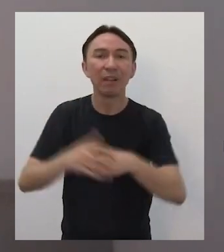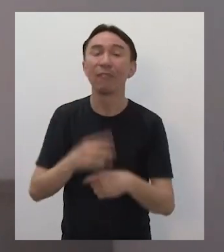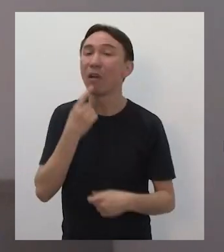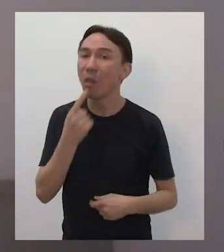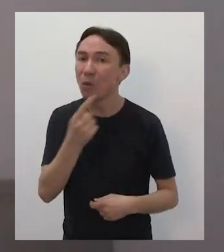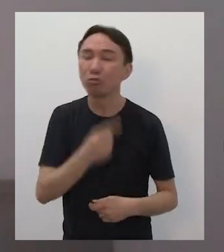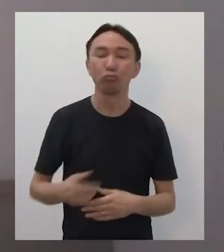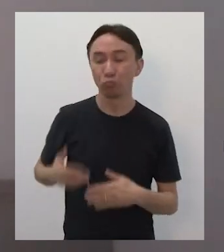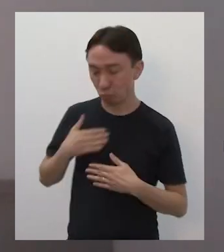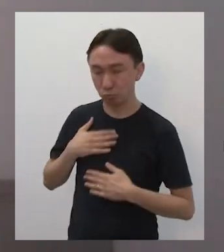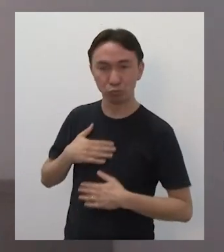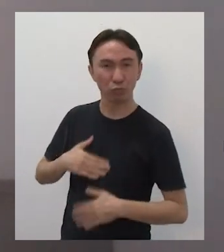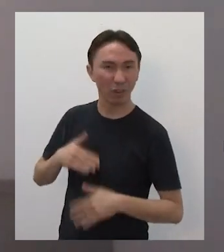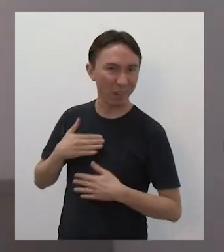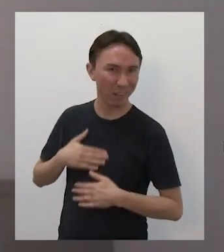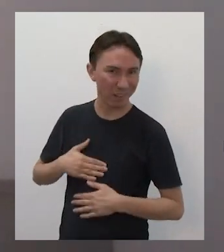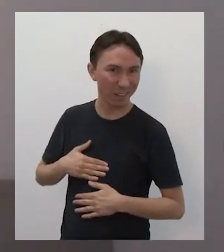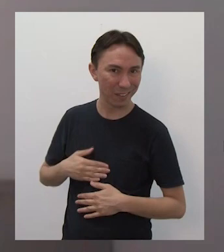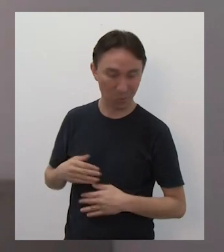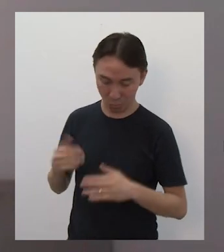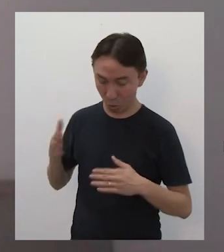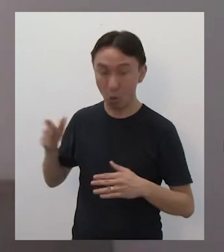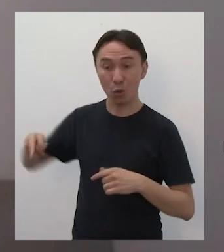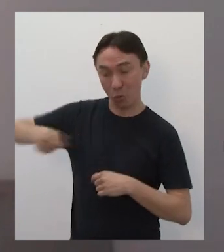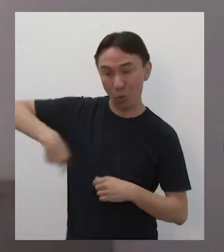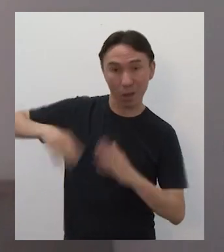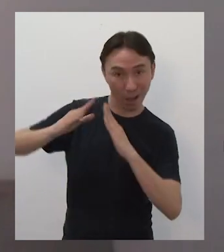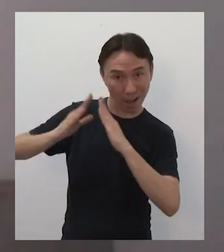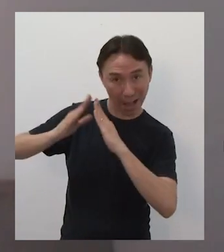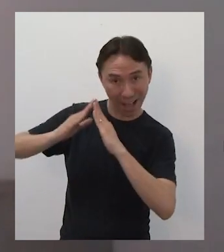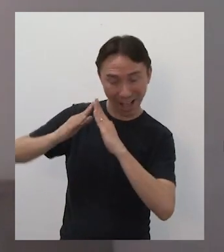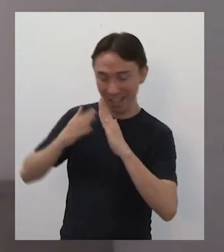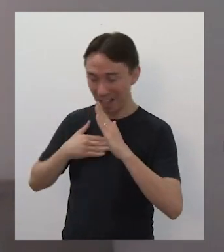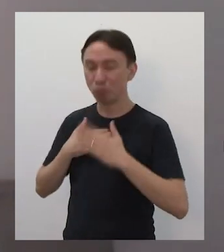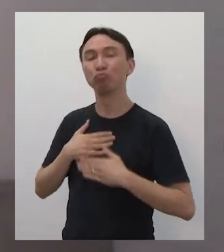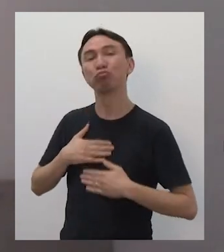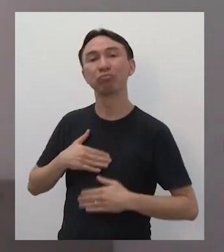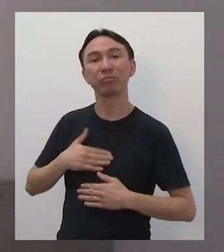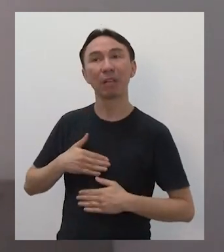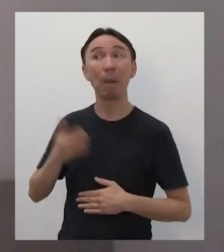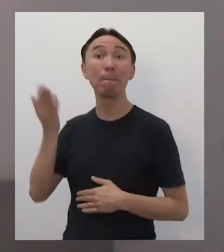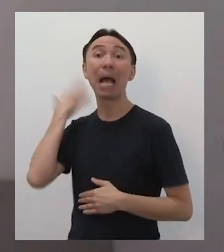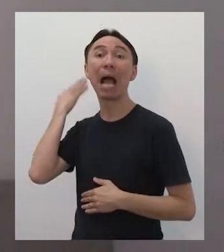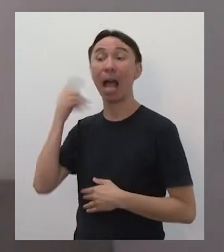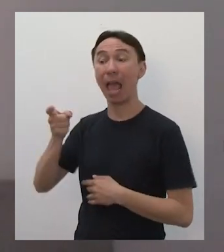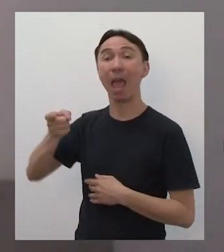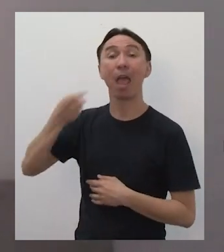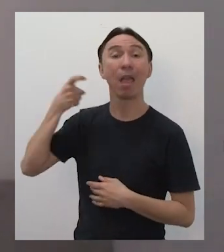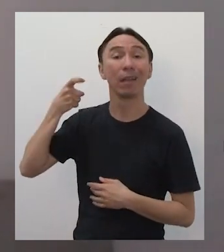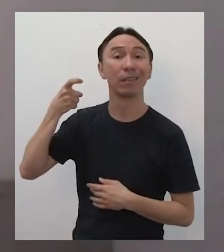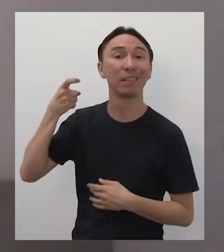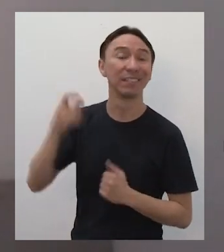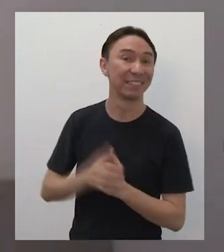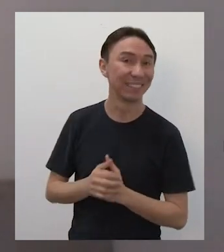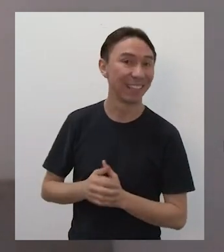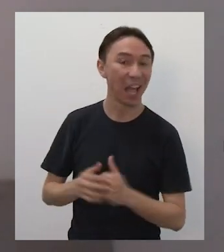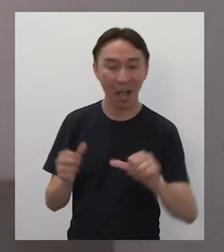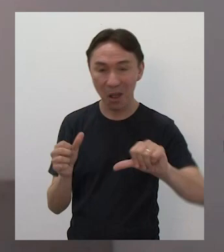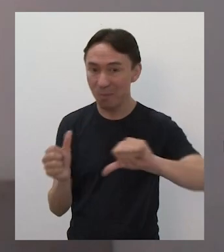a nossa casa, que era, né, a nossa casa. E aí você fala do nosso novo